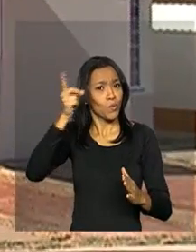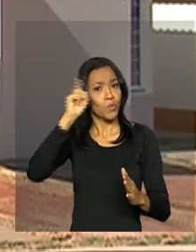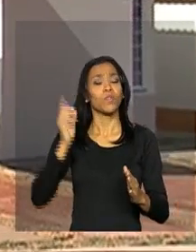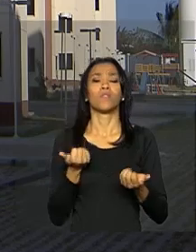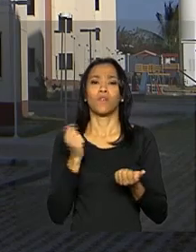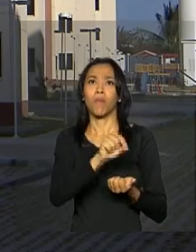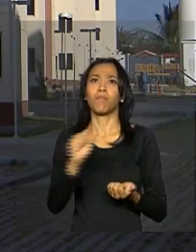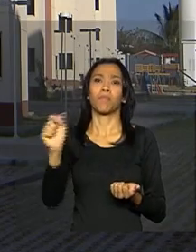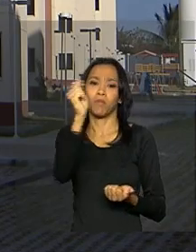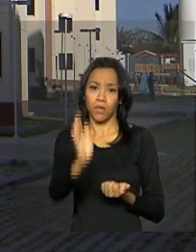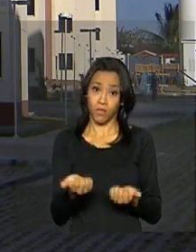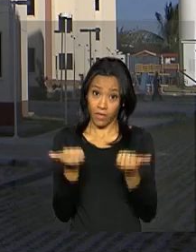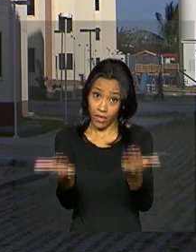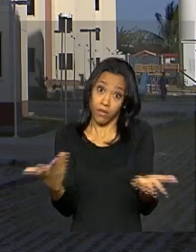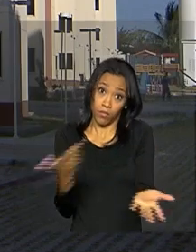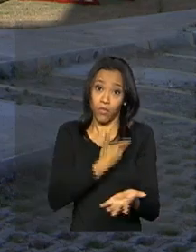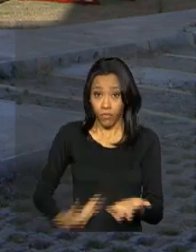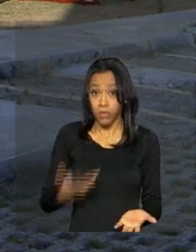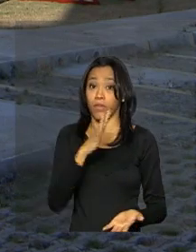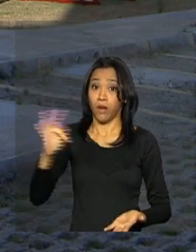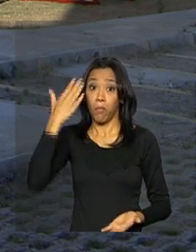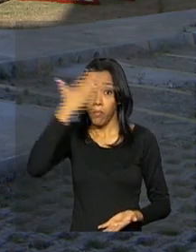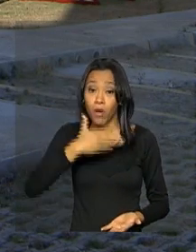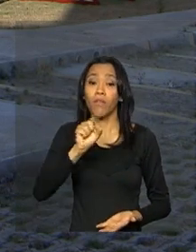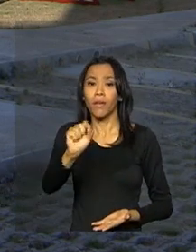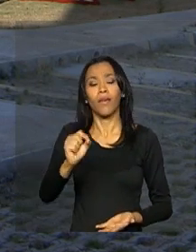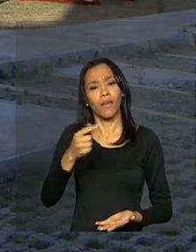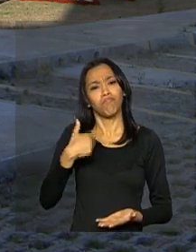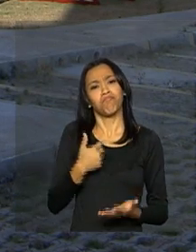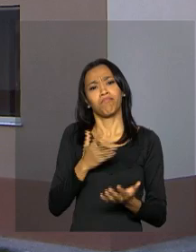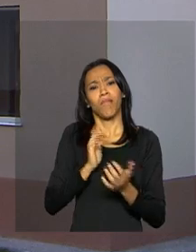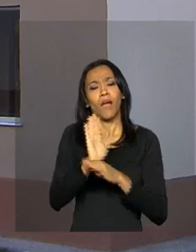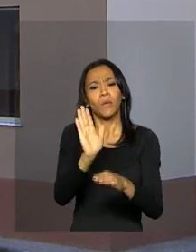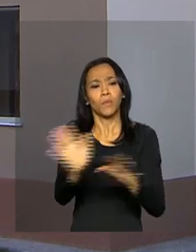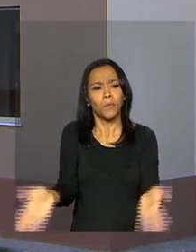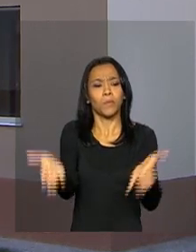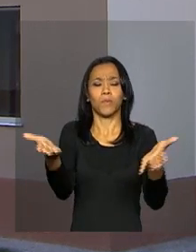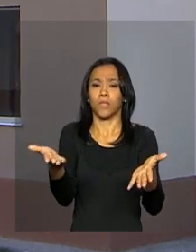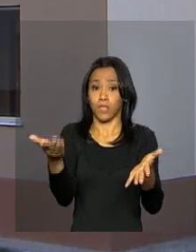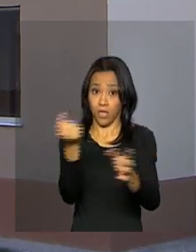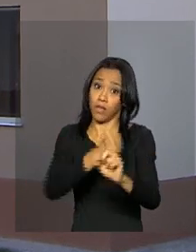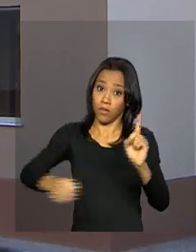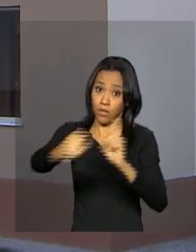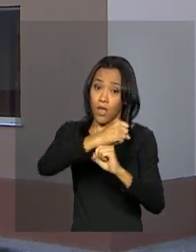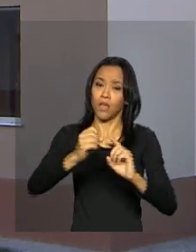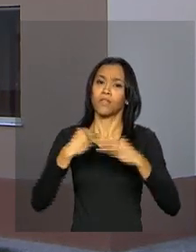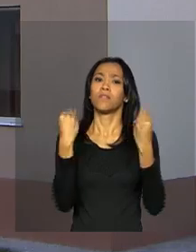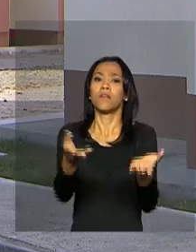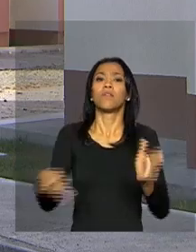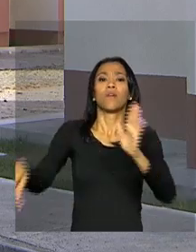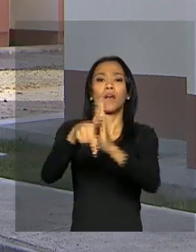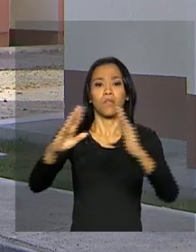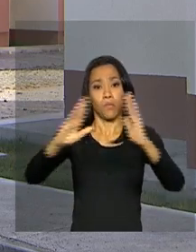no país, o que para o governo federal mostra que, além de cumprir essa função social de dar acesso aí à moradia para